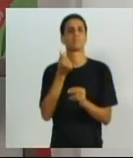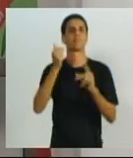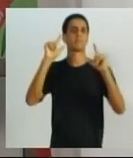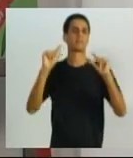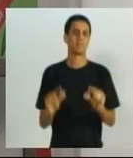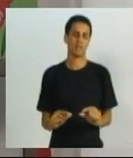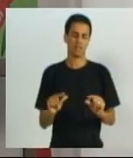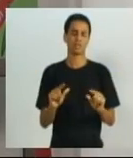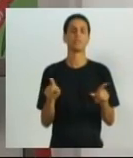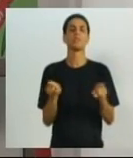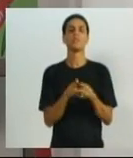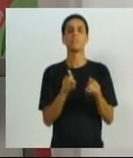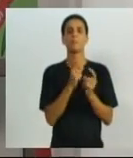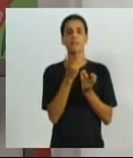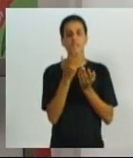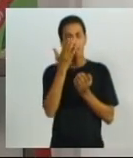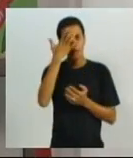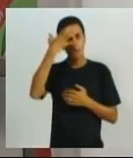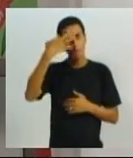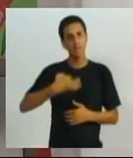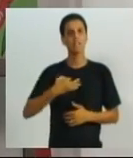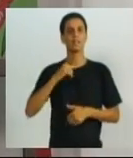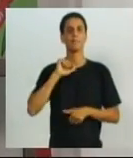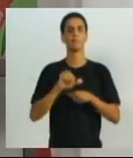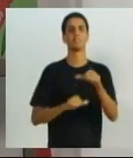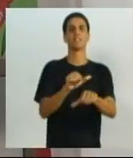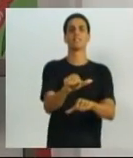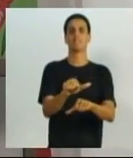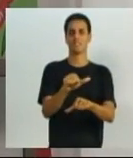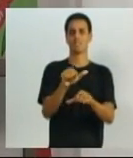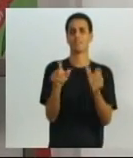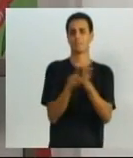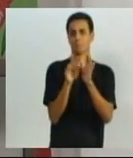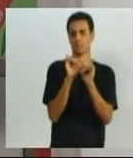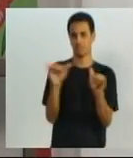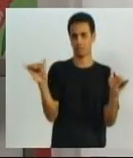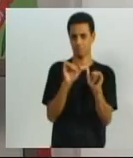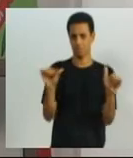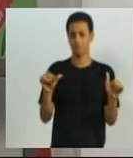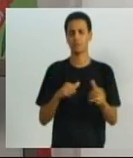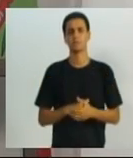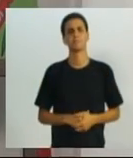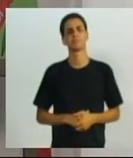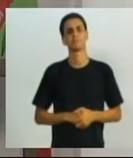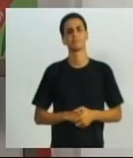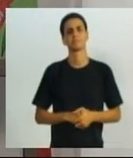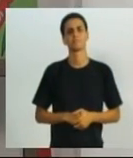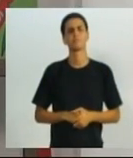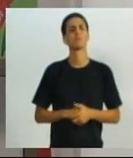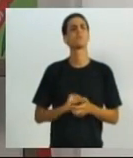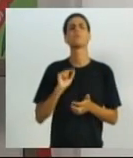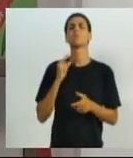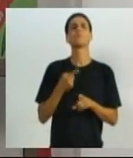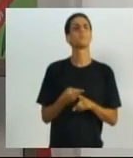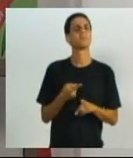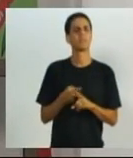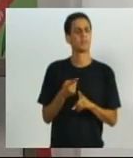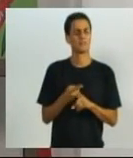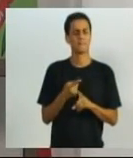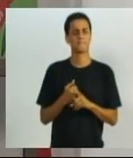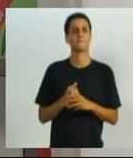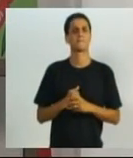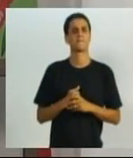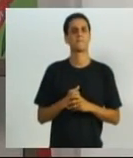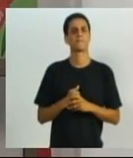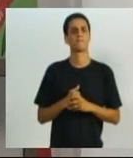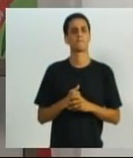para atender um pouco das mudanças necessárias nas campanhas. Por que diz isso? Quero reforçar aqui o que diz. Quando reduziram